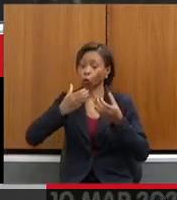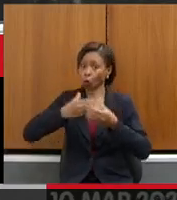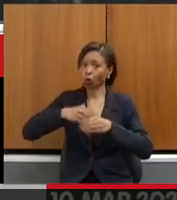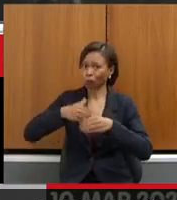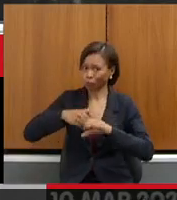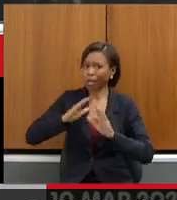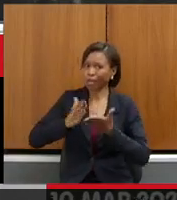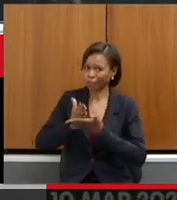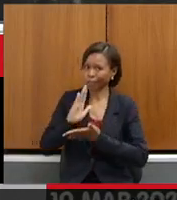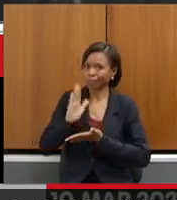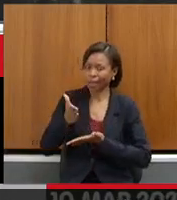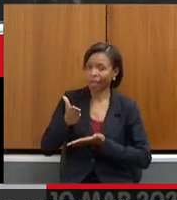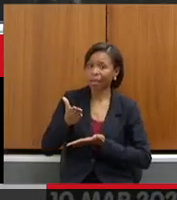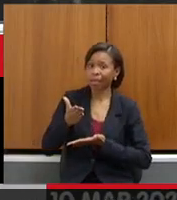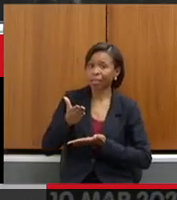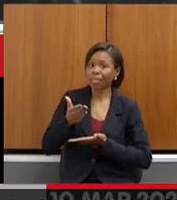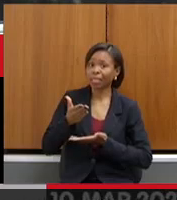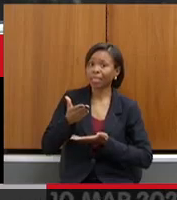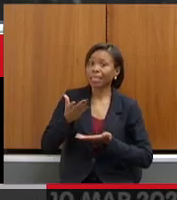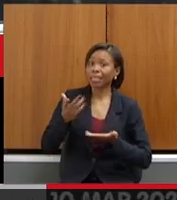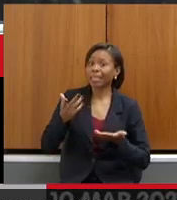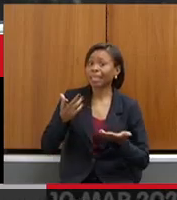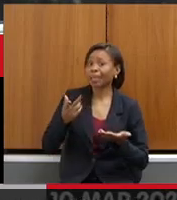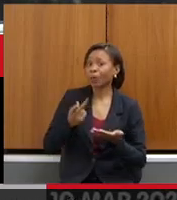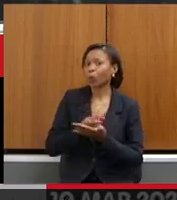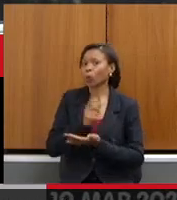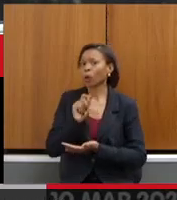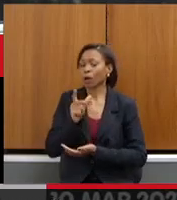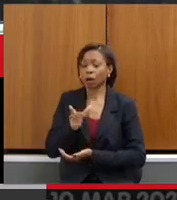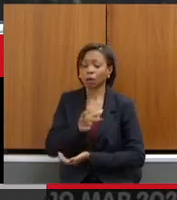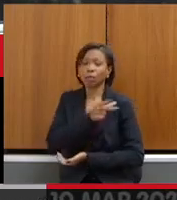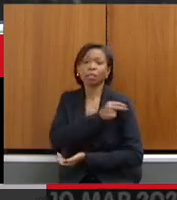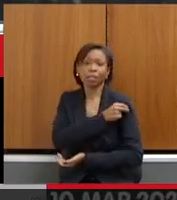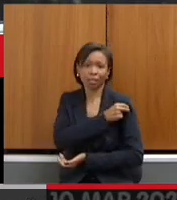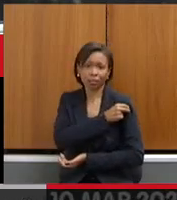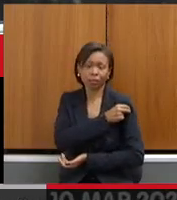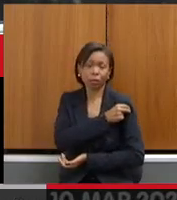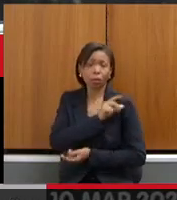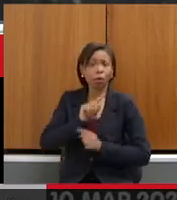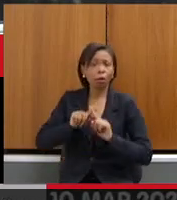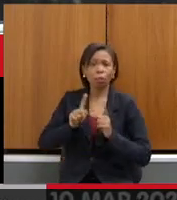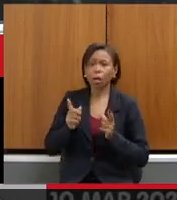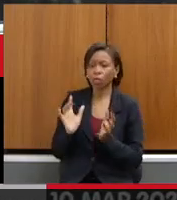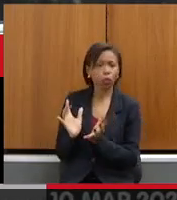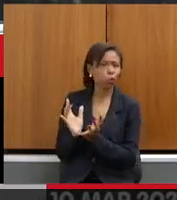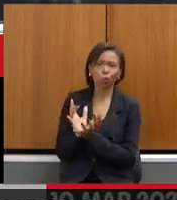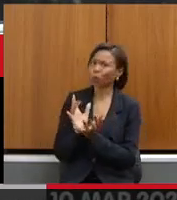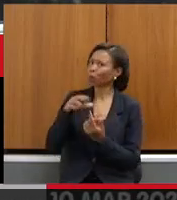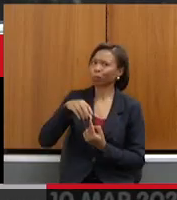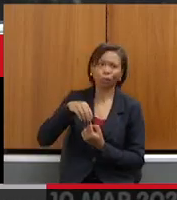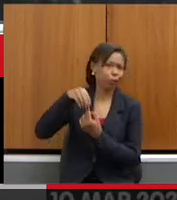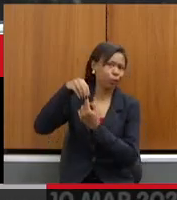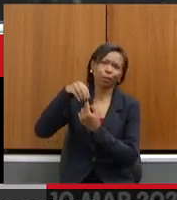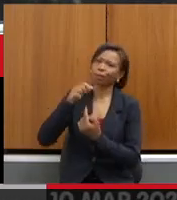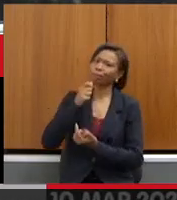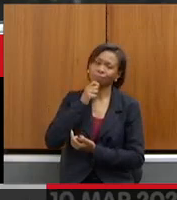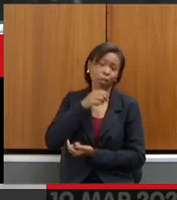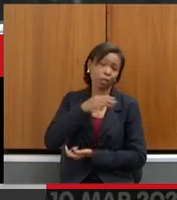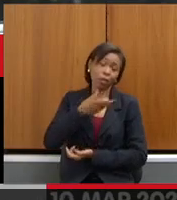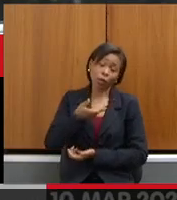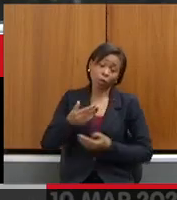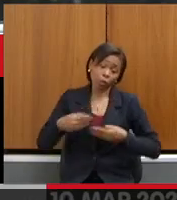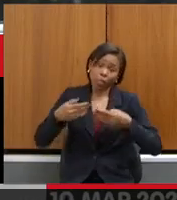de confiança da Secretaria de Estado que foram vacinados contra o coronavírus mesmo não fazendo parte dos grupos prioritários definidos pelo Ministério